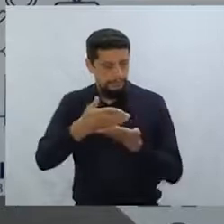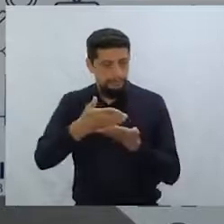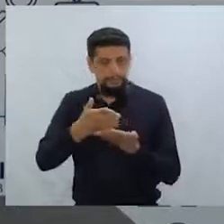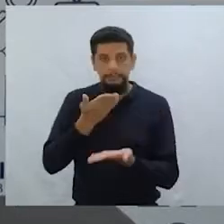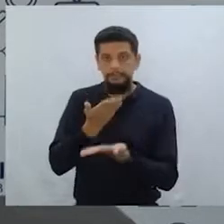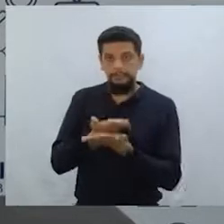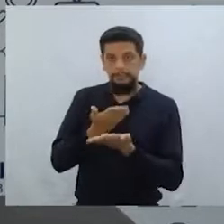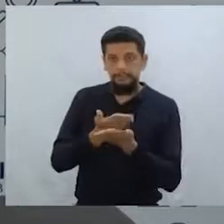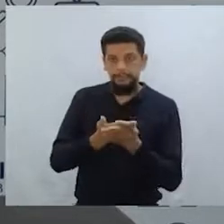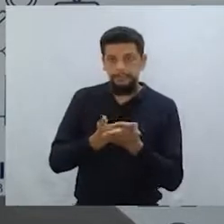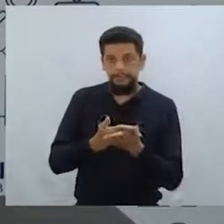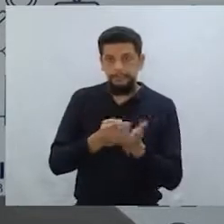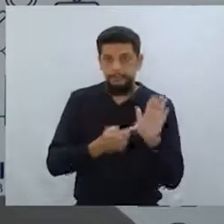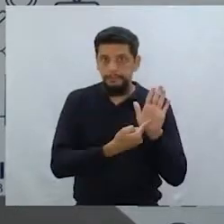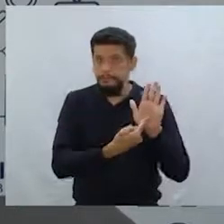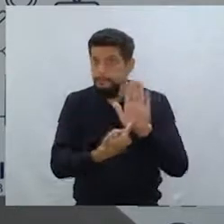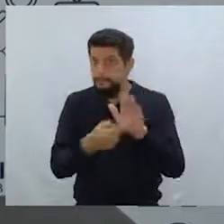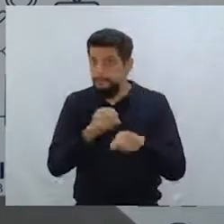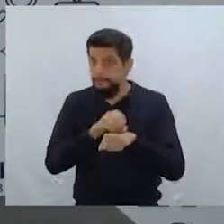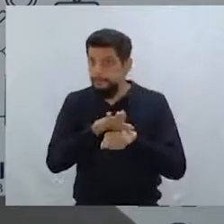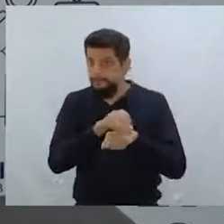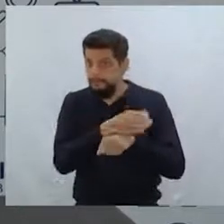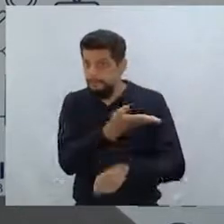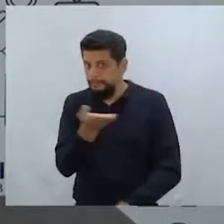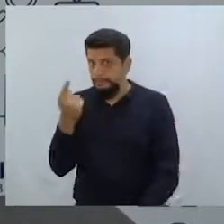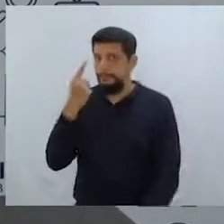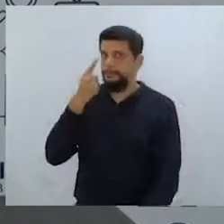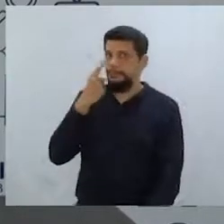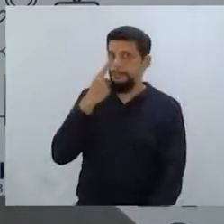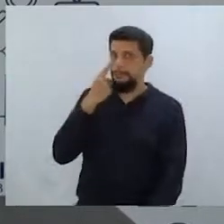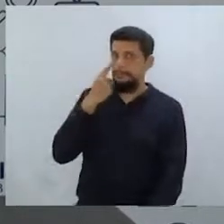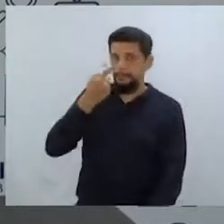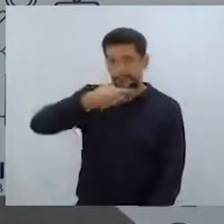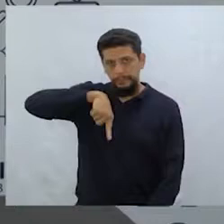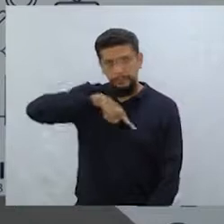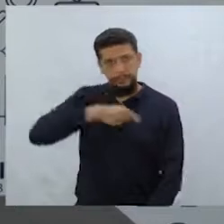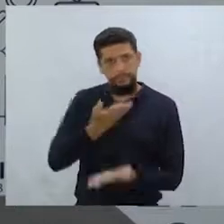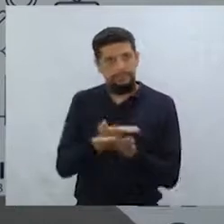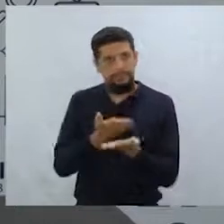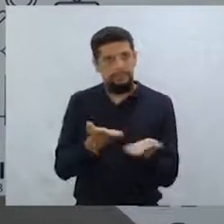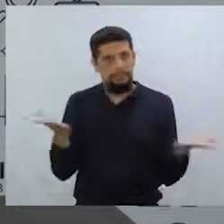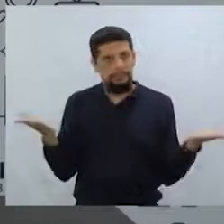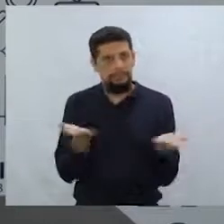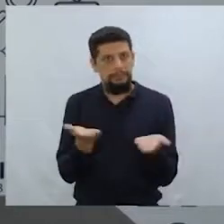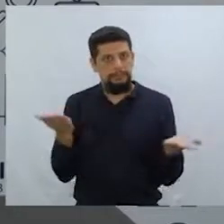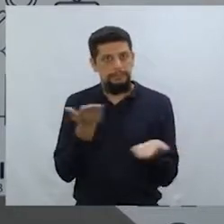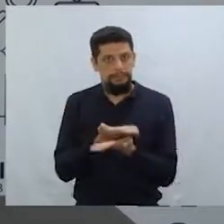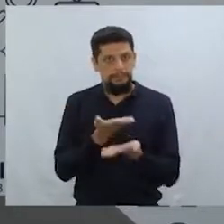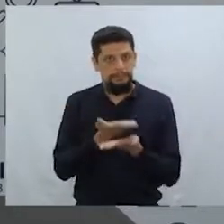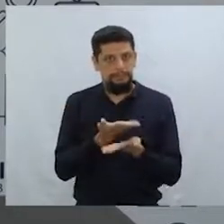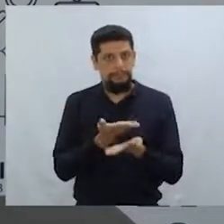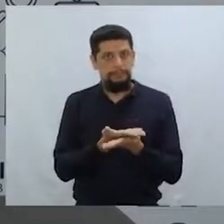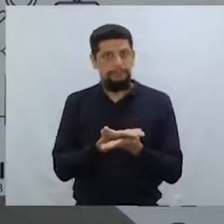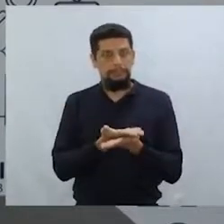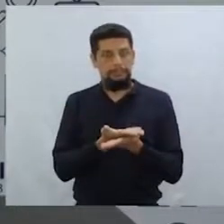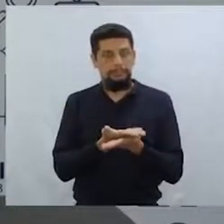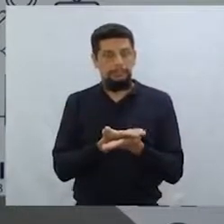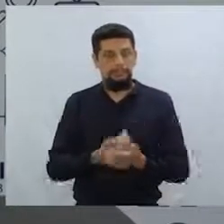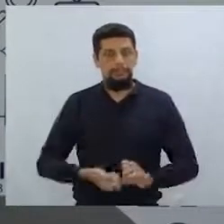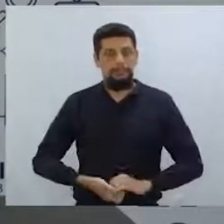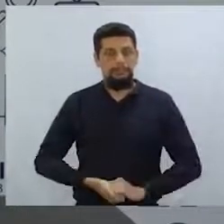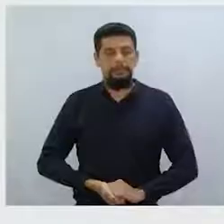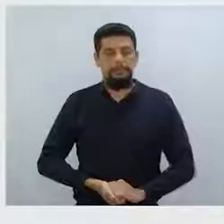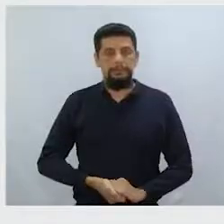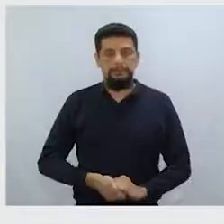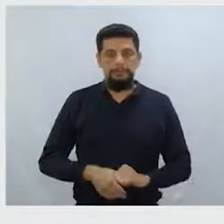lá no início da aula, deu uma dica para vocês. Vamos ver o que nós vamos trabalhar hoje na nossa aula?